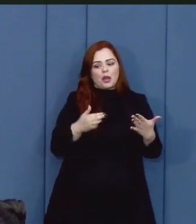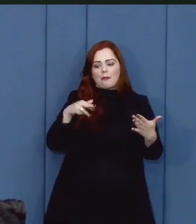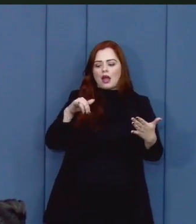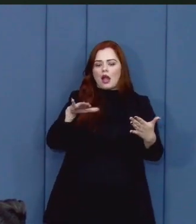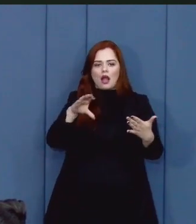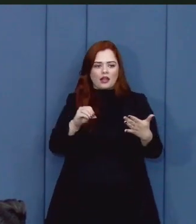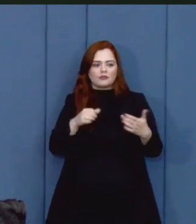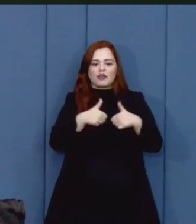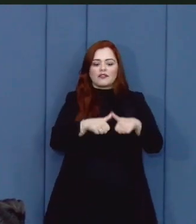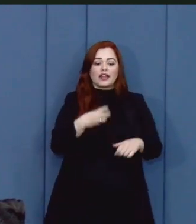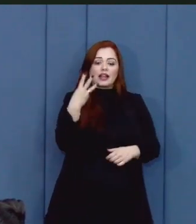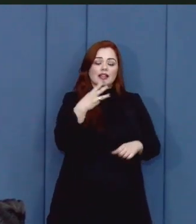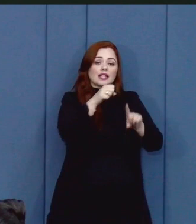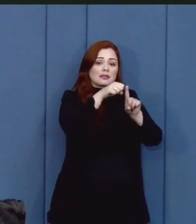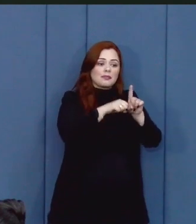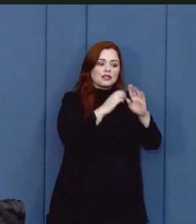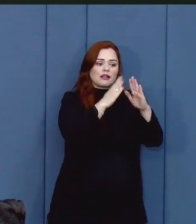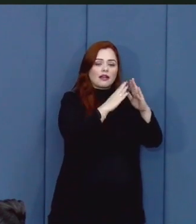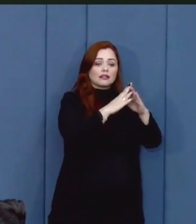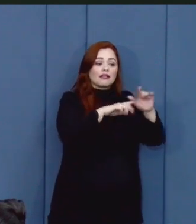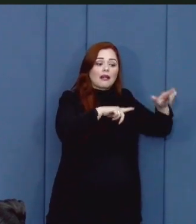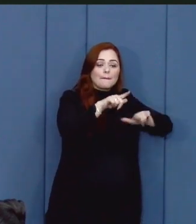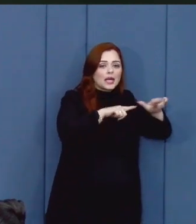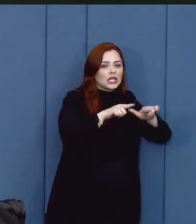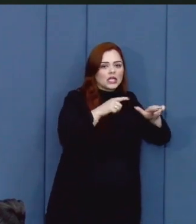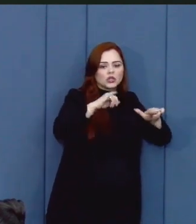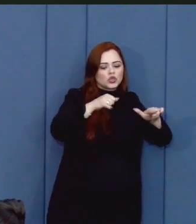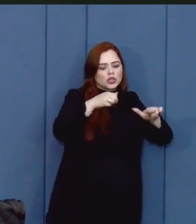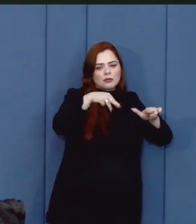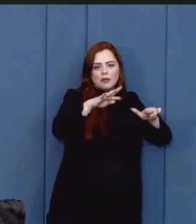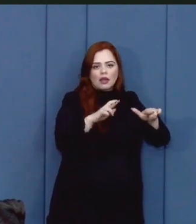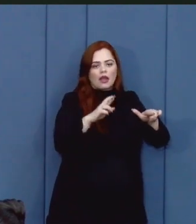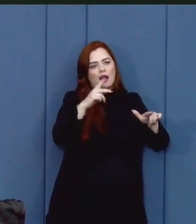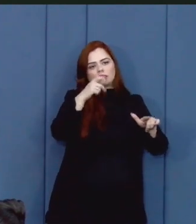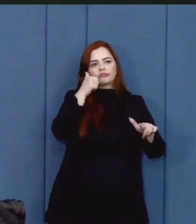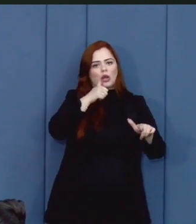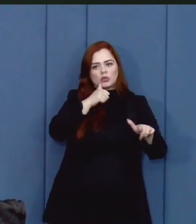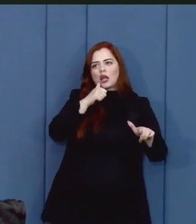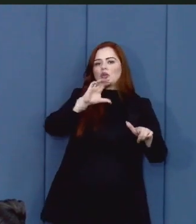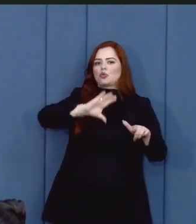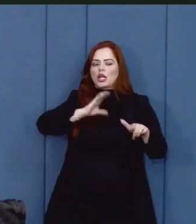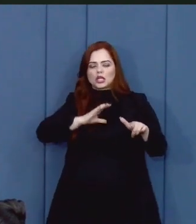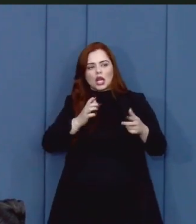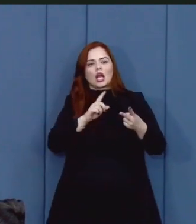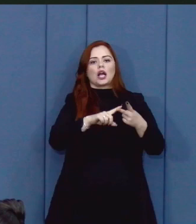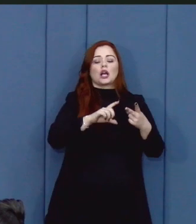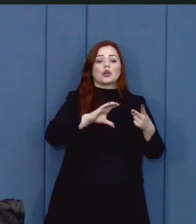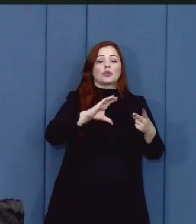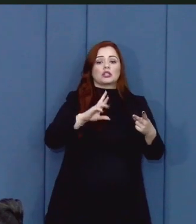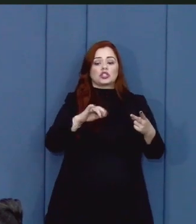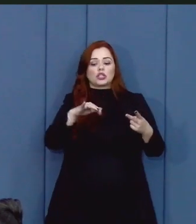fica 3 meses na casa dele trabalhando para o JMPR. A moça do Canadá também, a moça do o Christian do